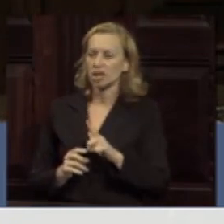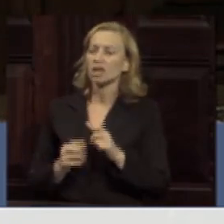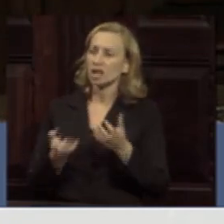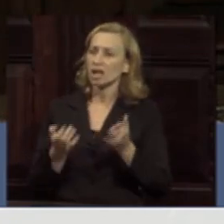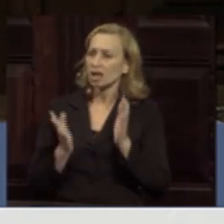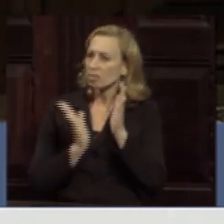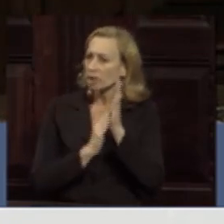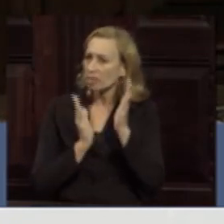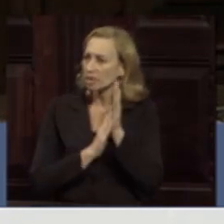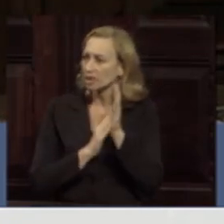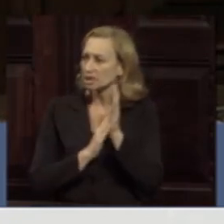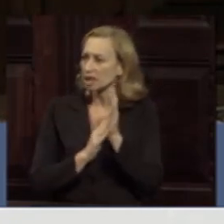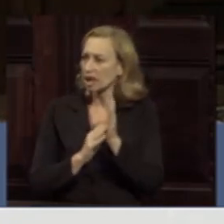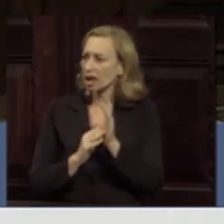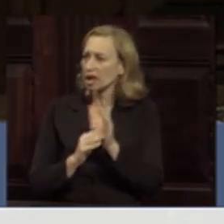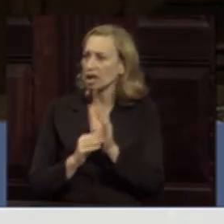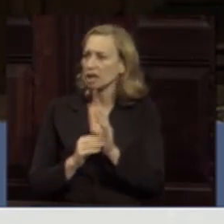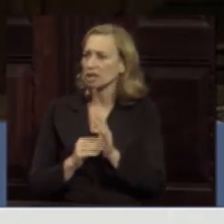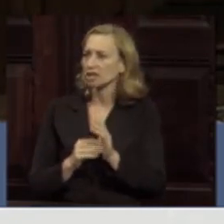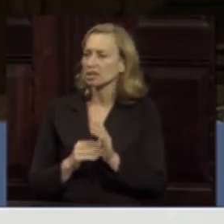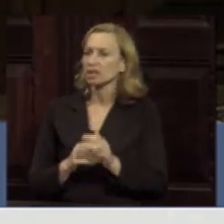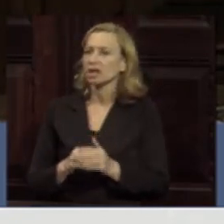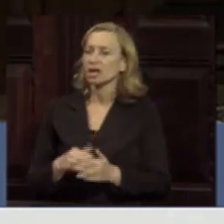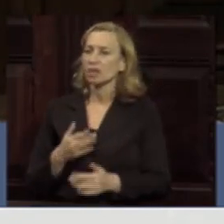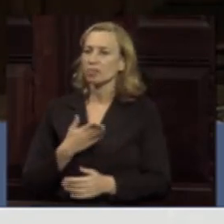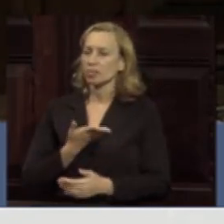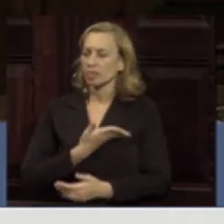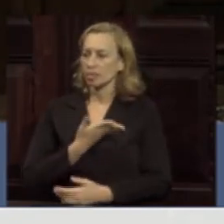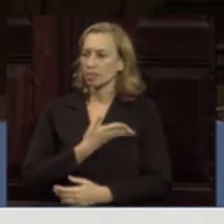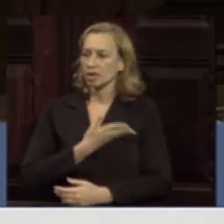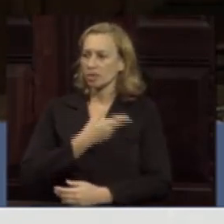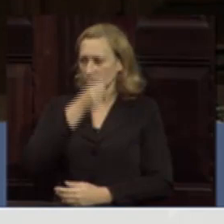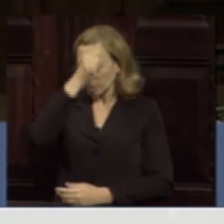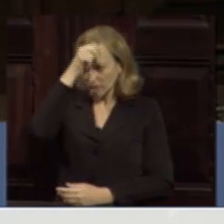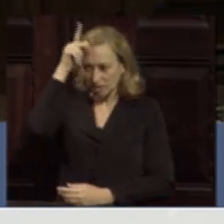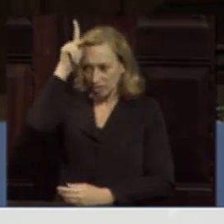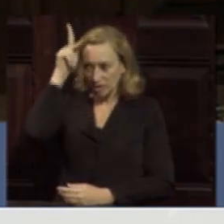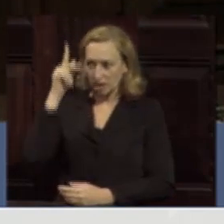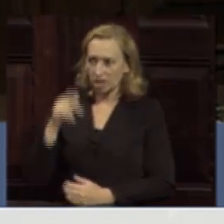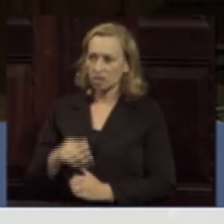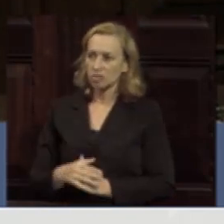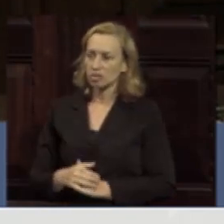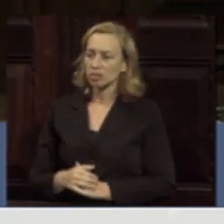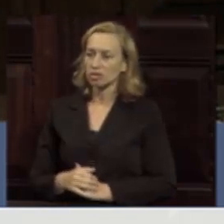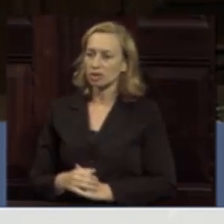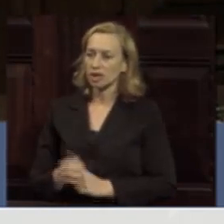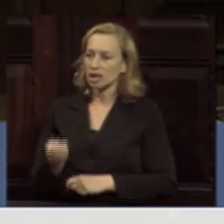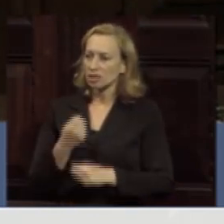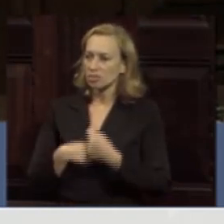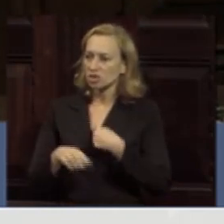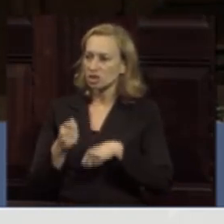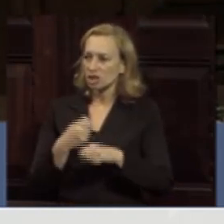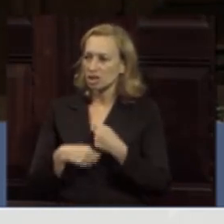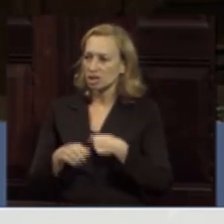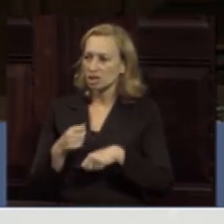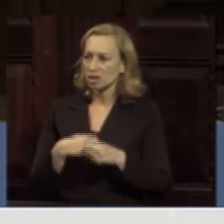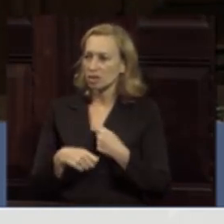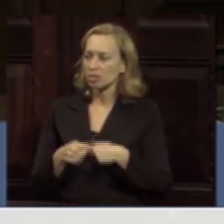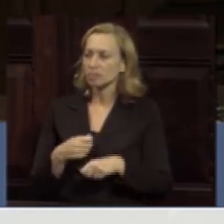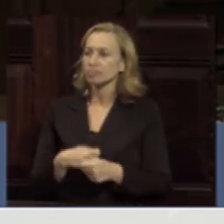muito positiva ao meu amigo prefeito de Niterói, Rodrigo Neves, cuja administração é